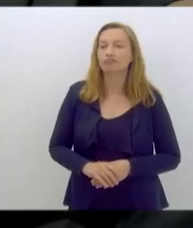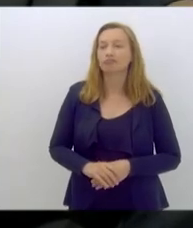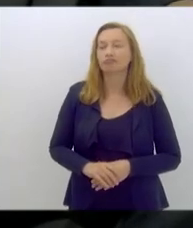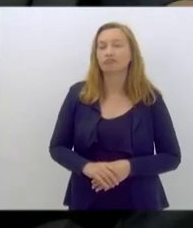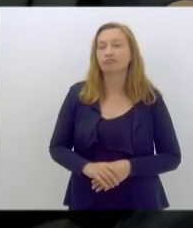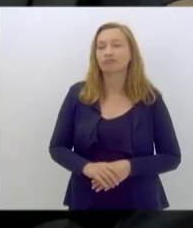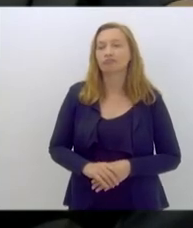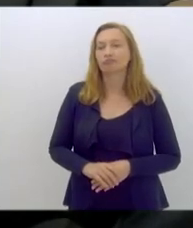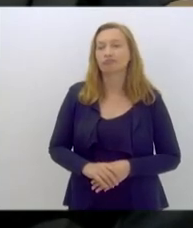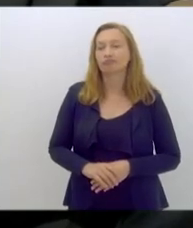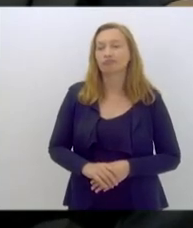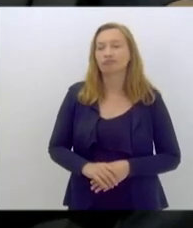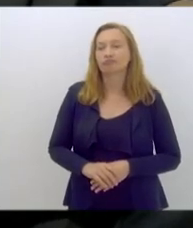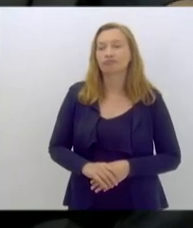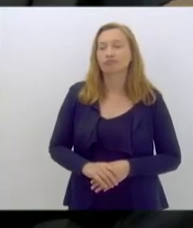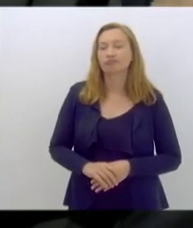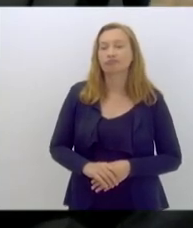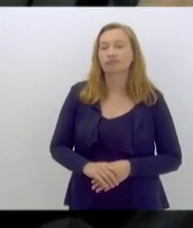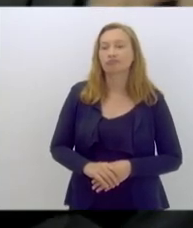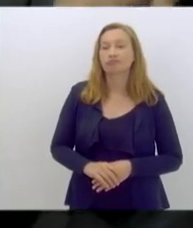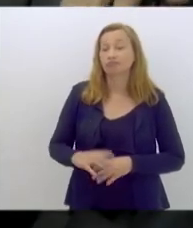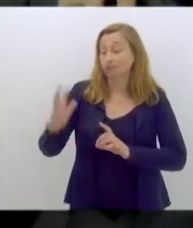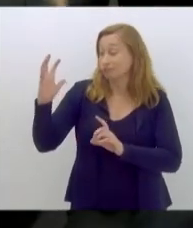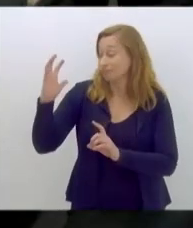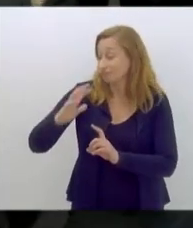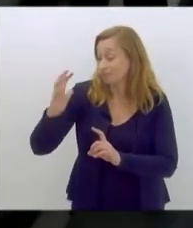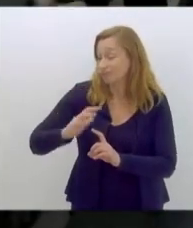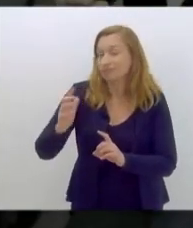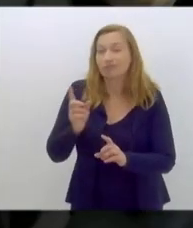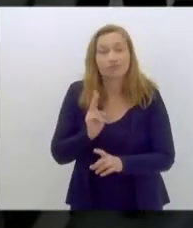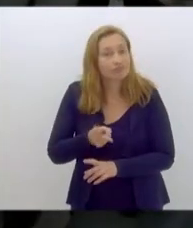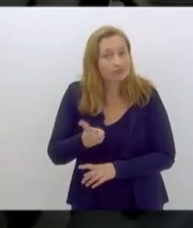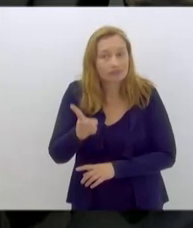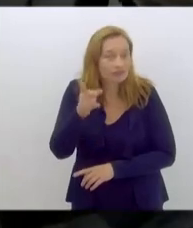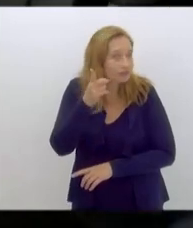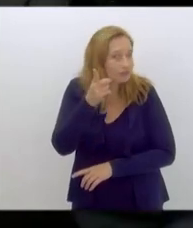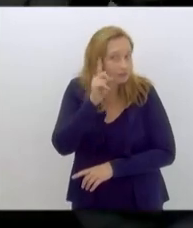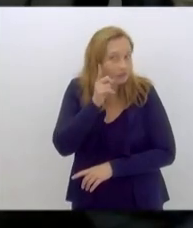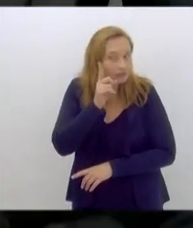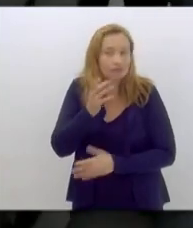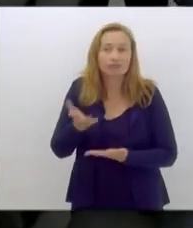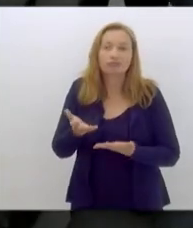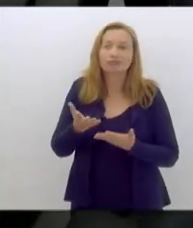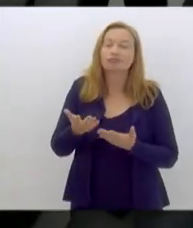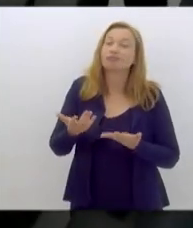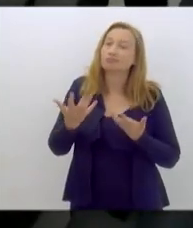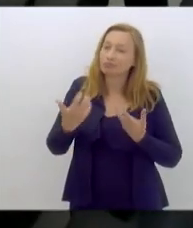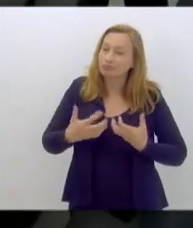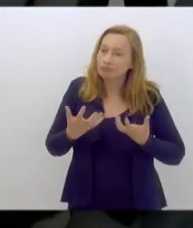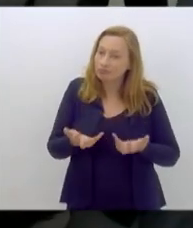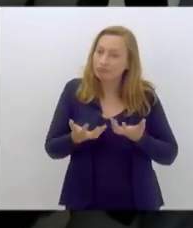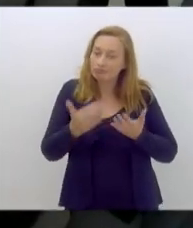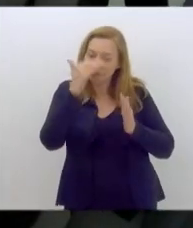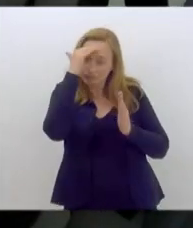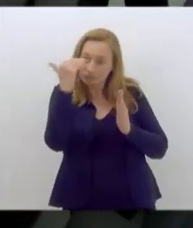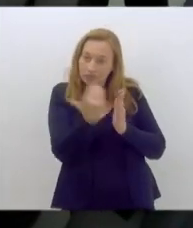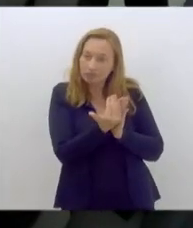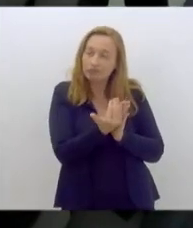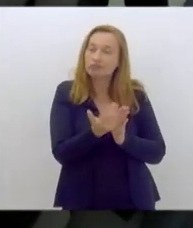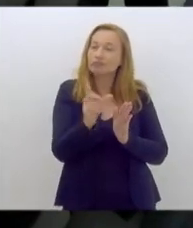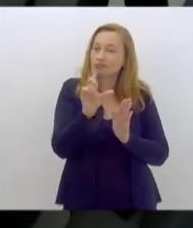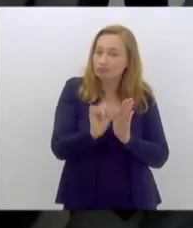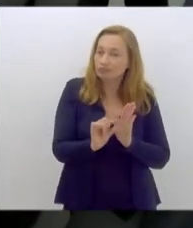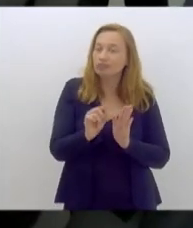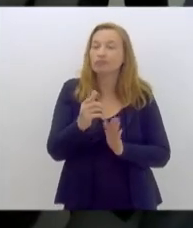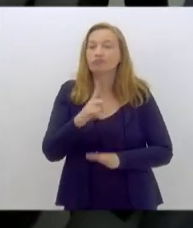obviamente nos nos martelando o tempo todo e estamos tentando cumprir para que tenha redução Tem uma